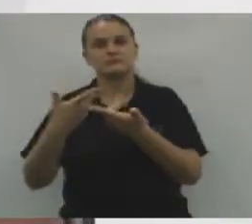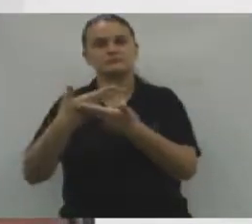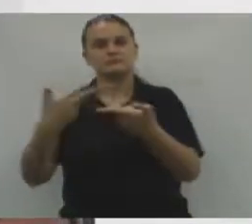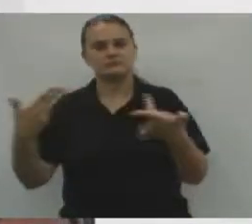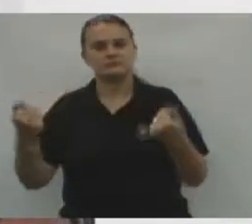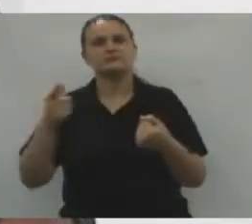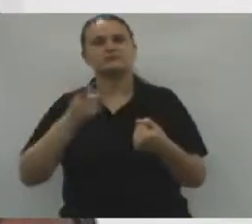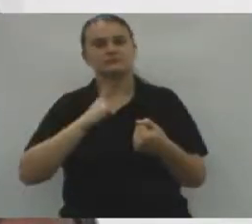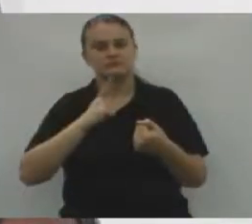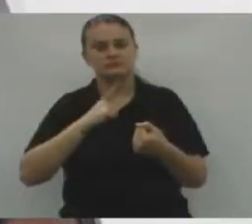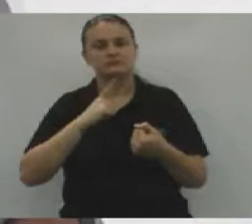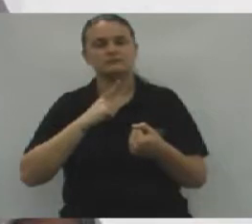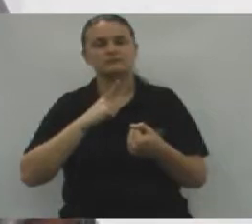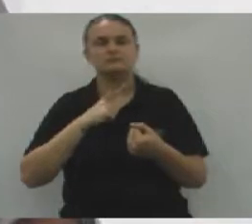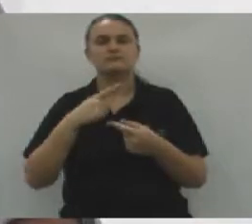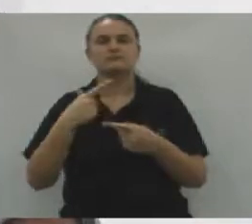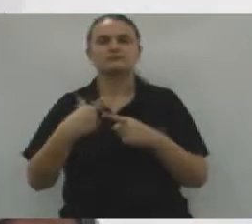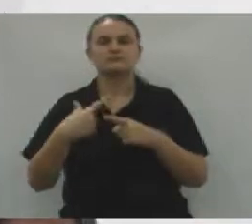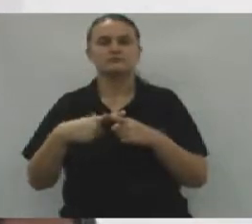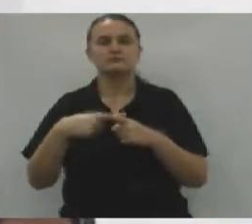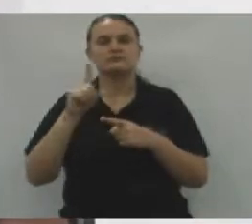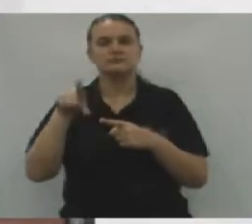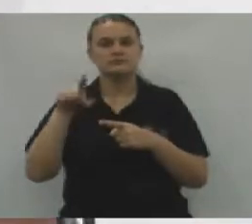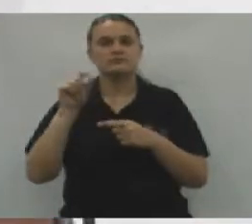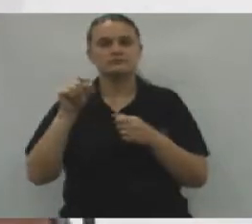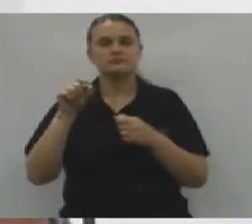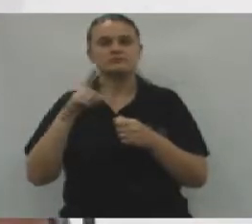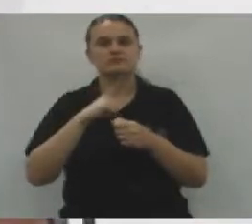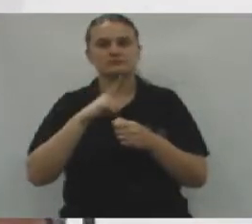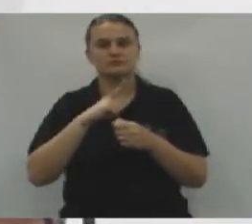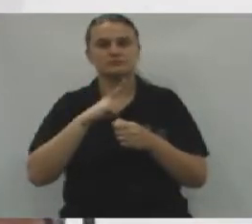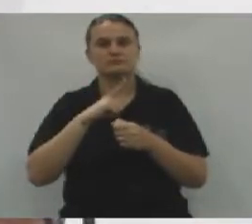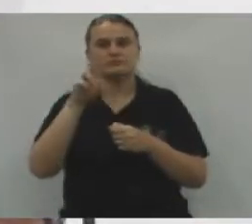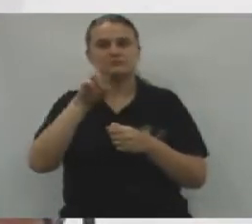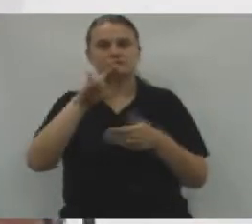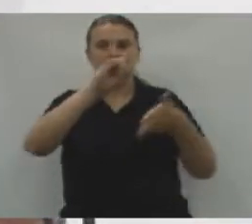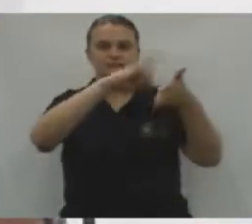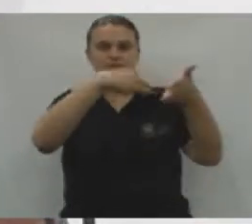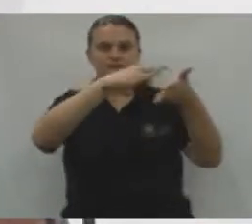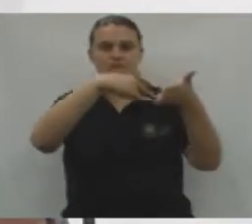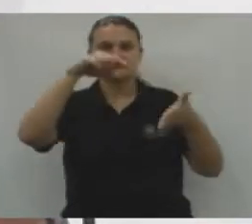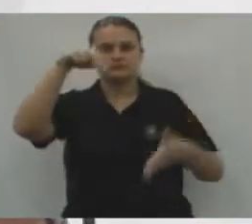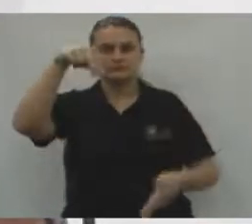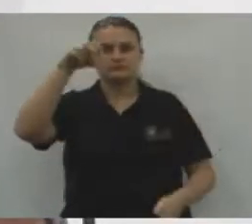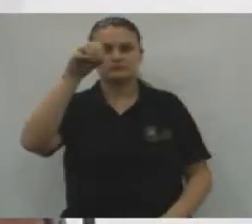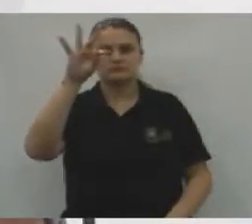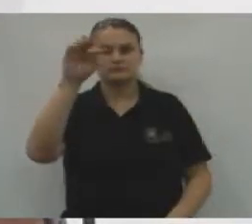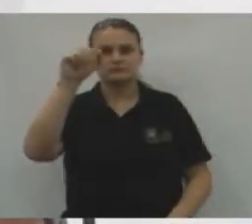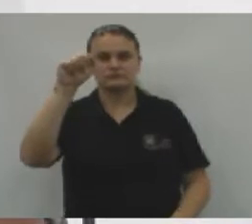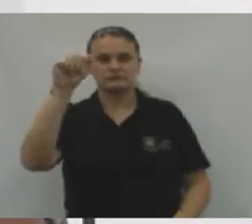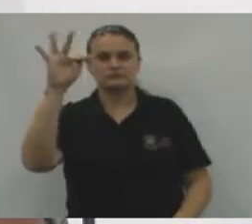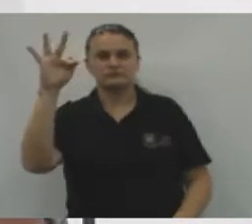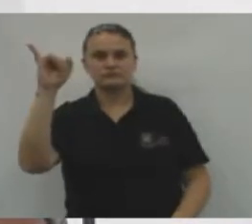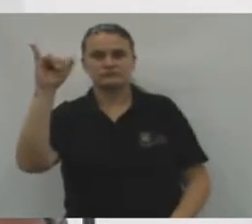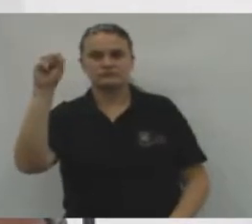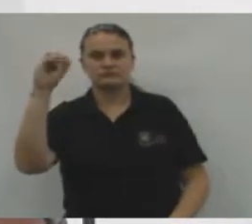Isso aqui tem uma variabilidade, porque isso é o que a gente controla através da nota fiscal de produtor. Então, provavelmente, esse número